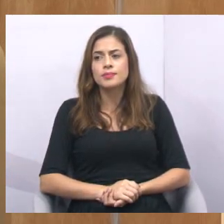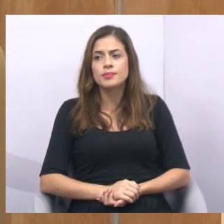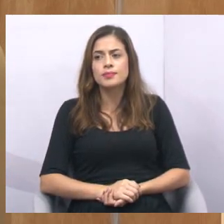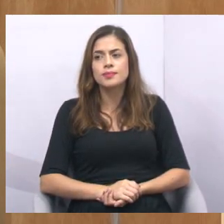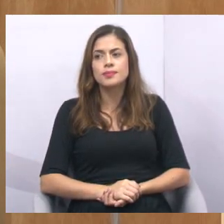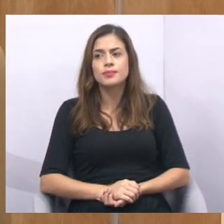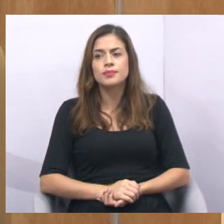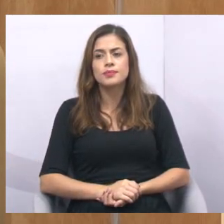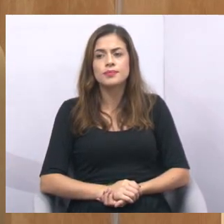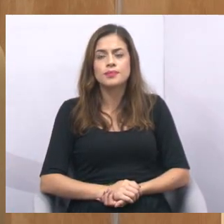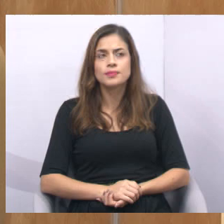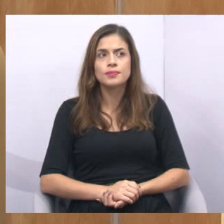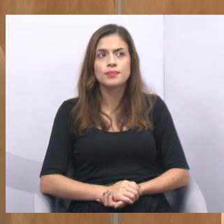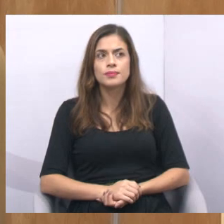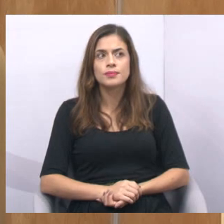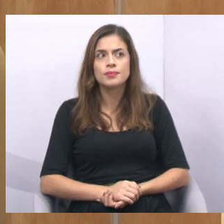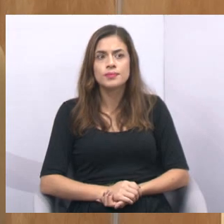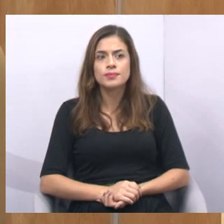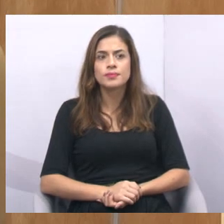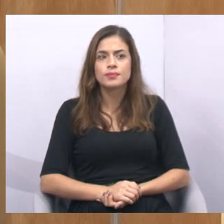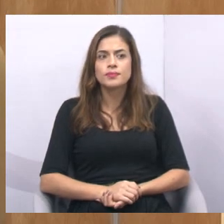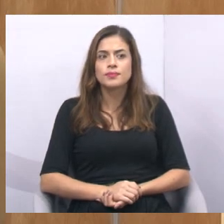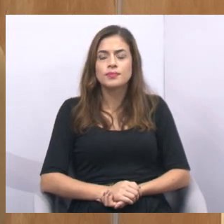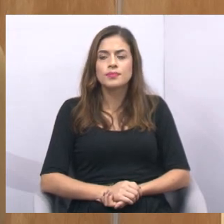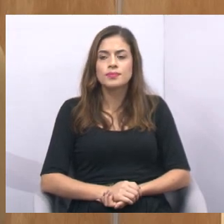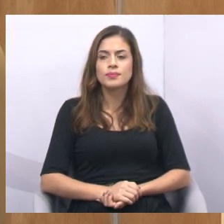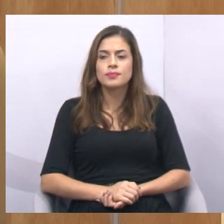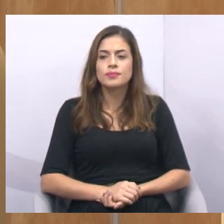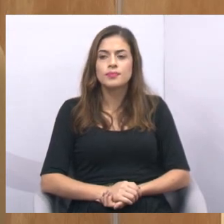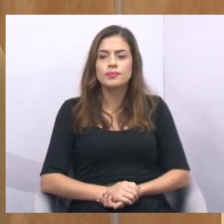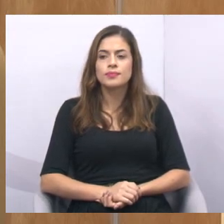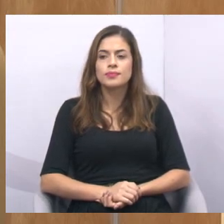eu tive isso